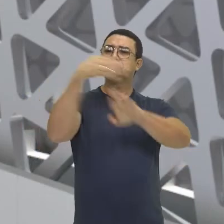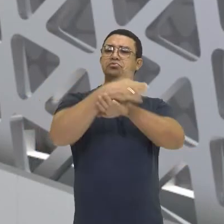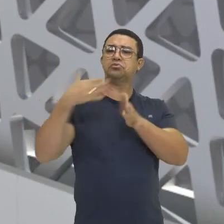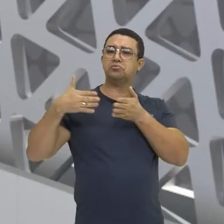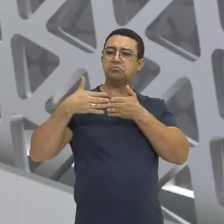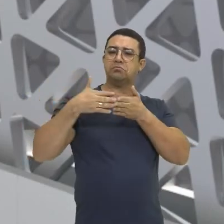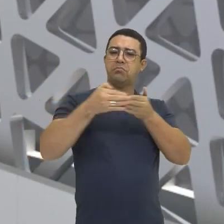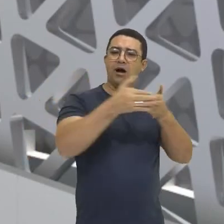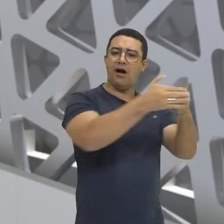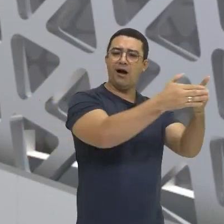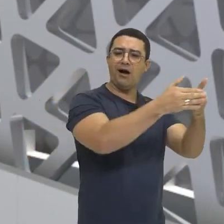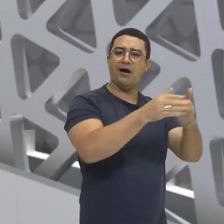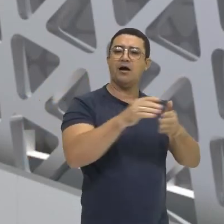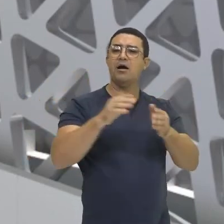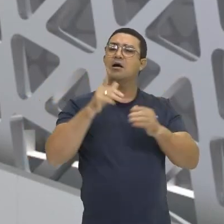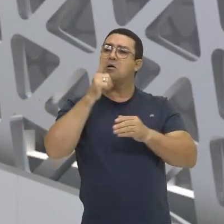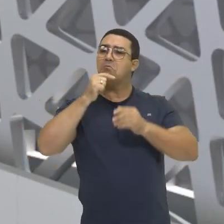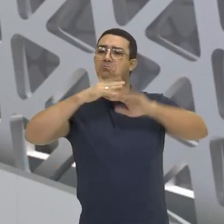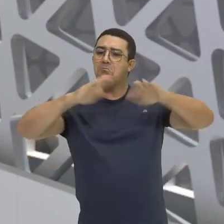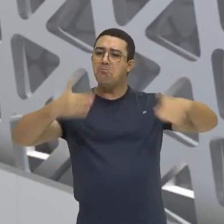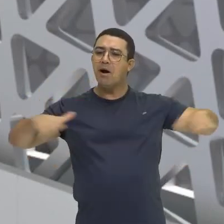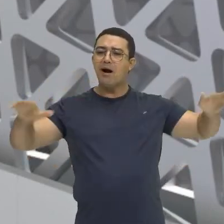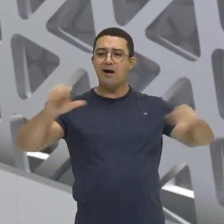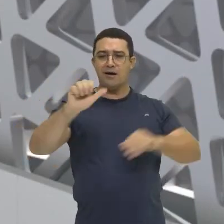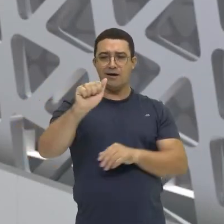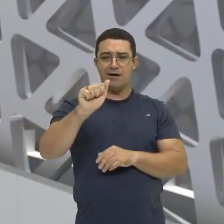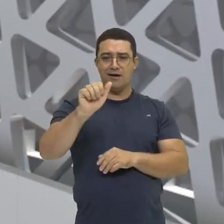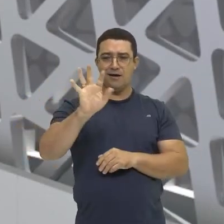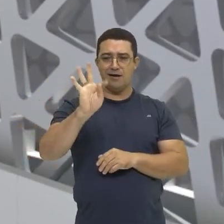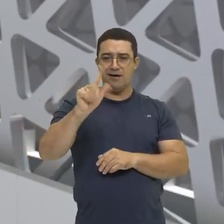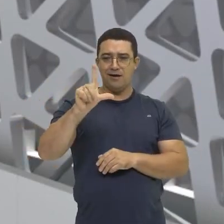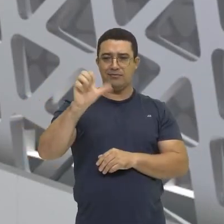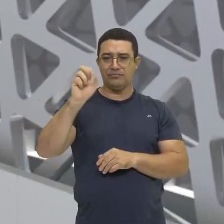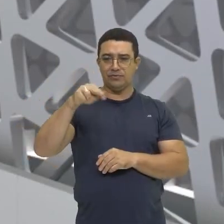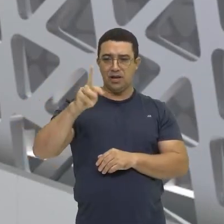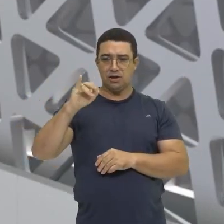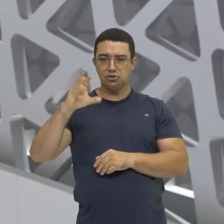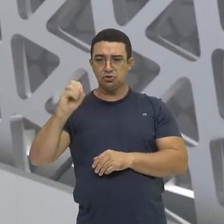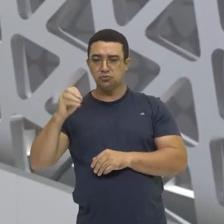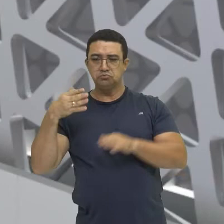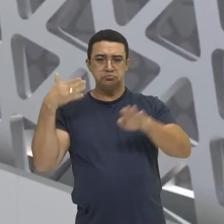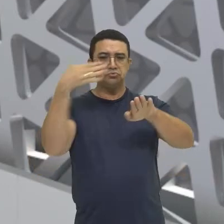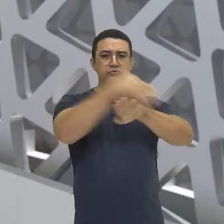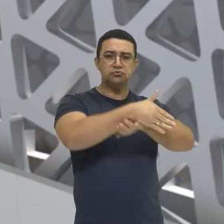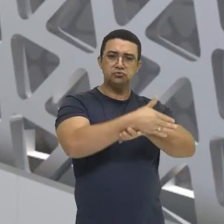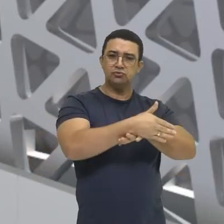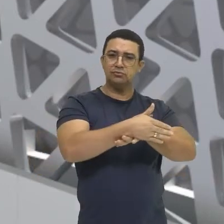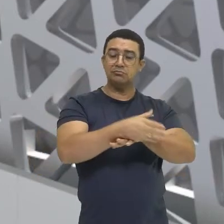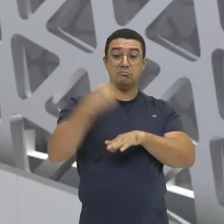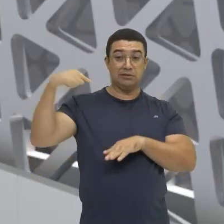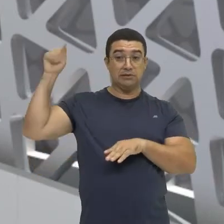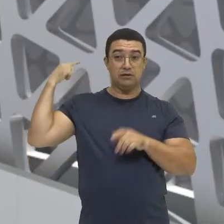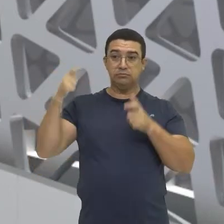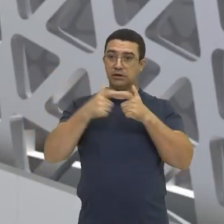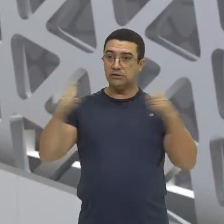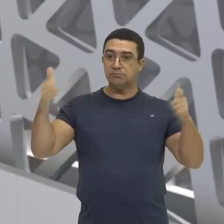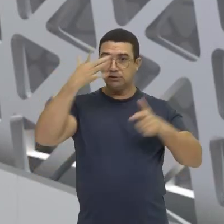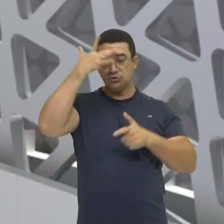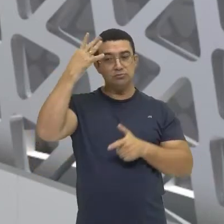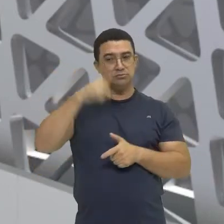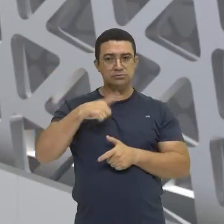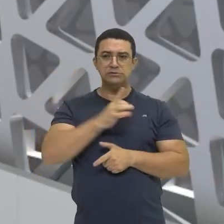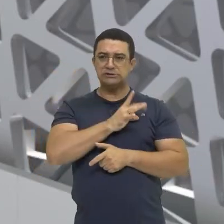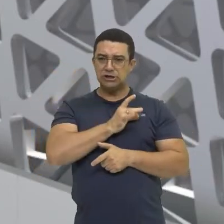Atlântico, colocar os seus navios, né, para atravessar o mar, o Atlântico, já que ele era tão temido, né?